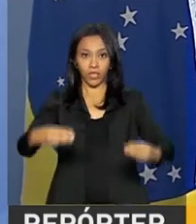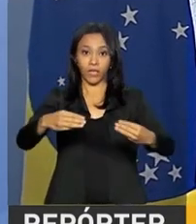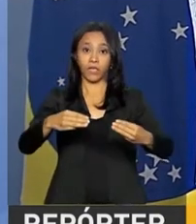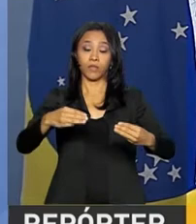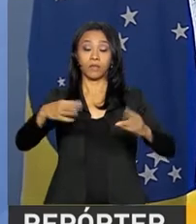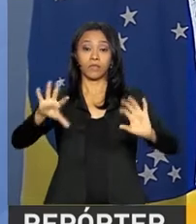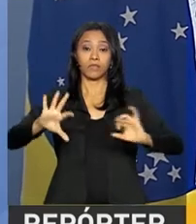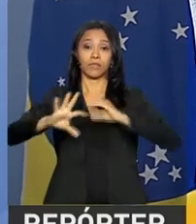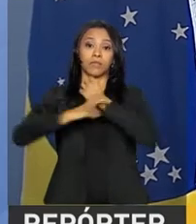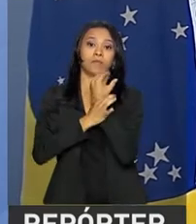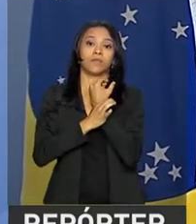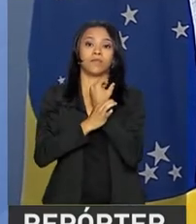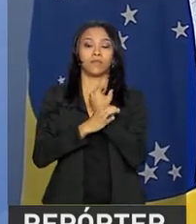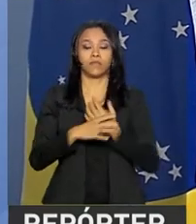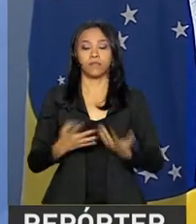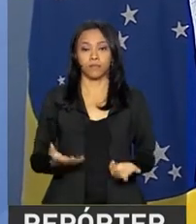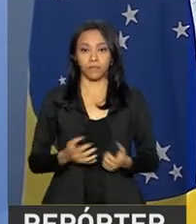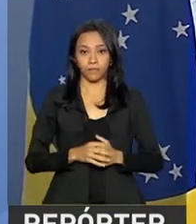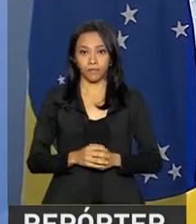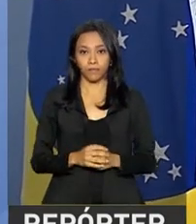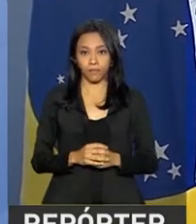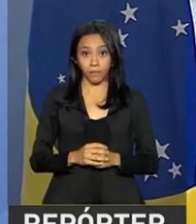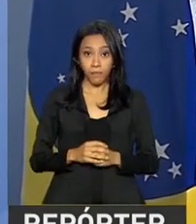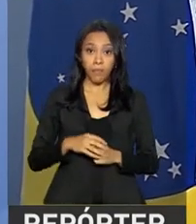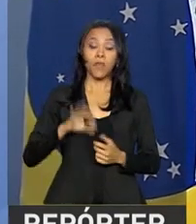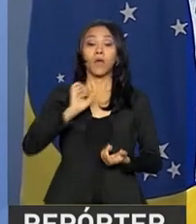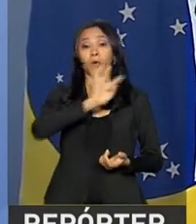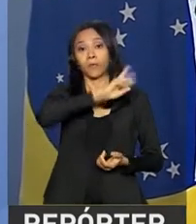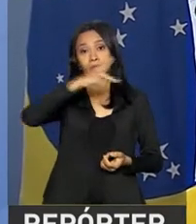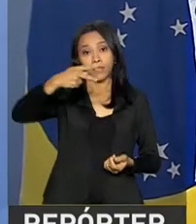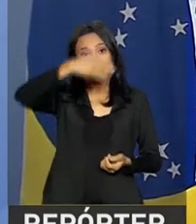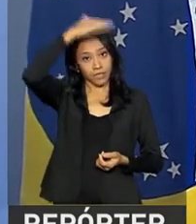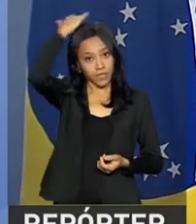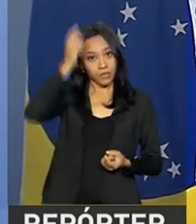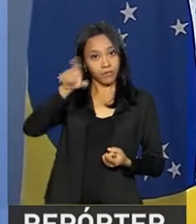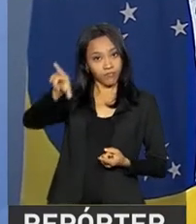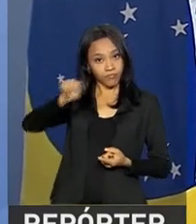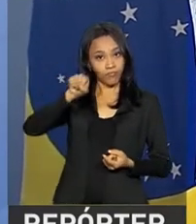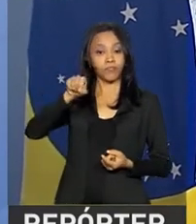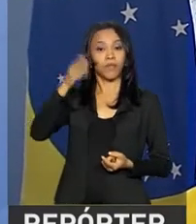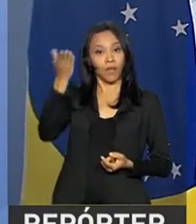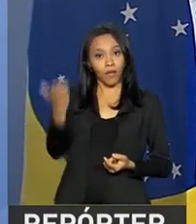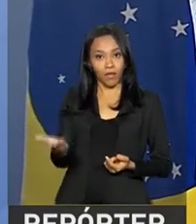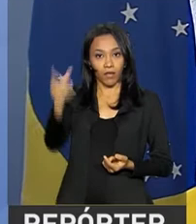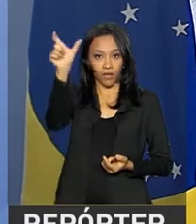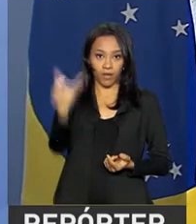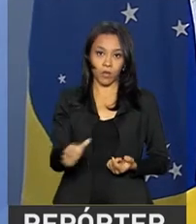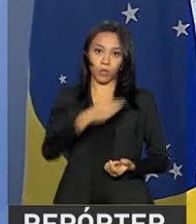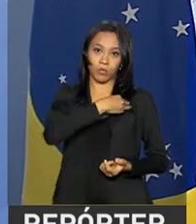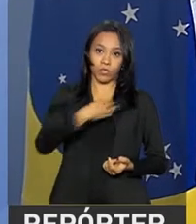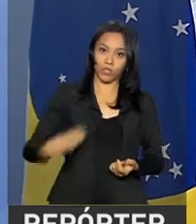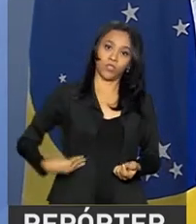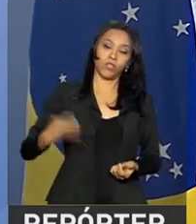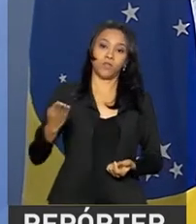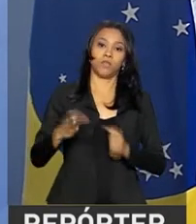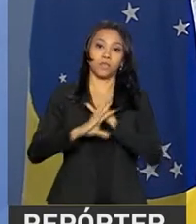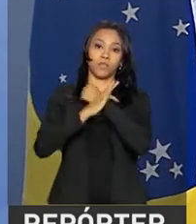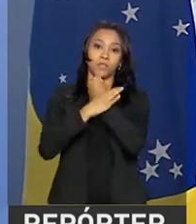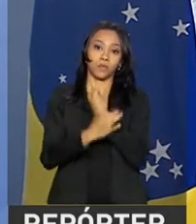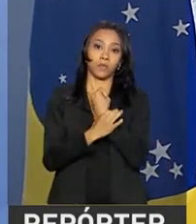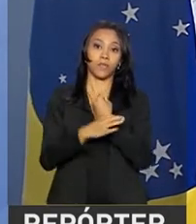pública o presidente michel temer nomeará como ministro extraordinário da segurança pública